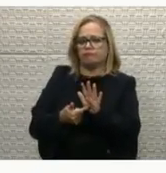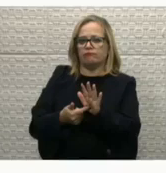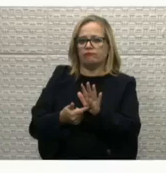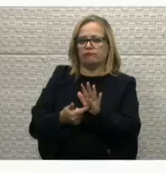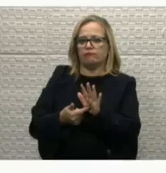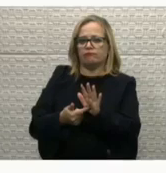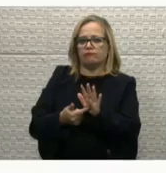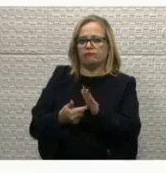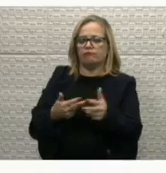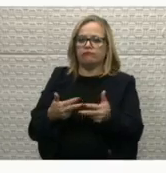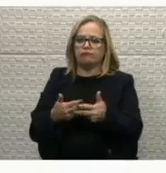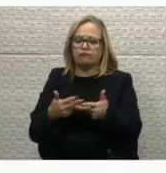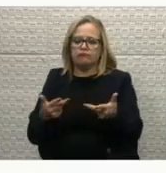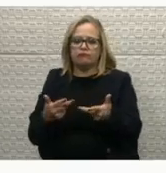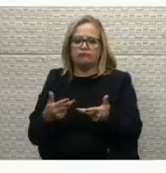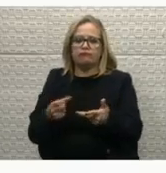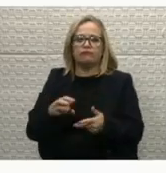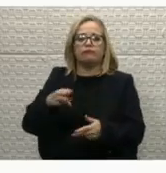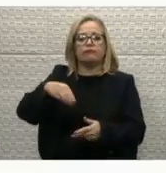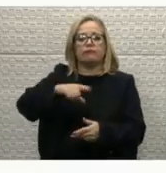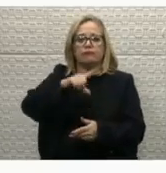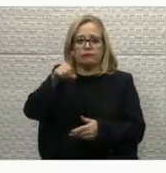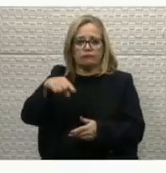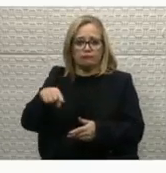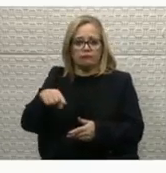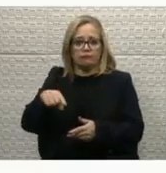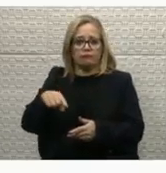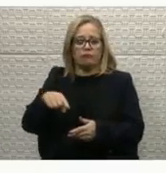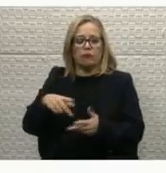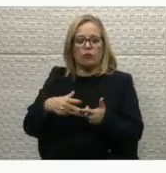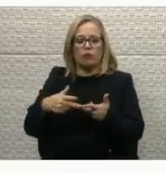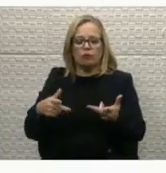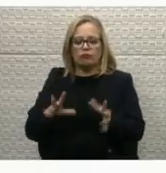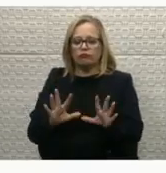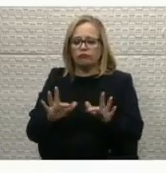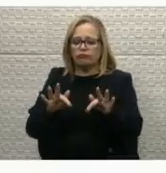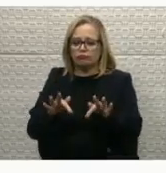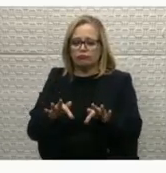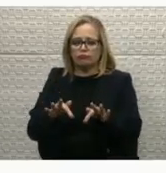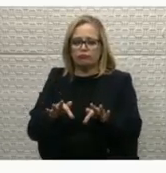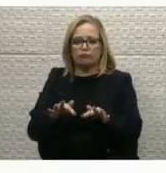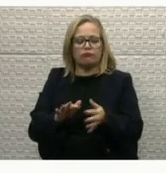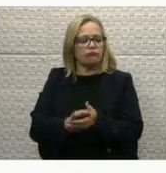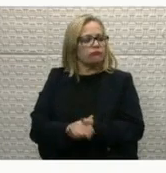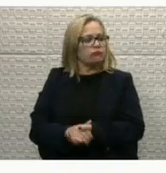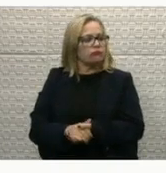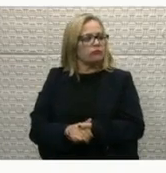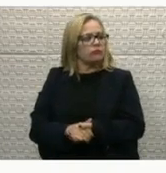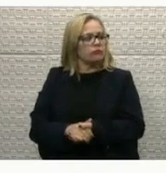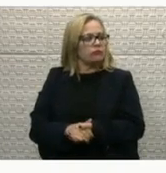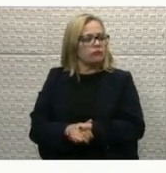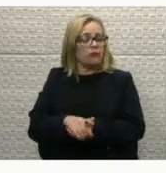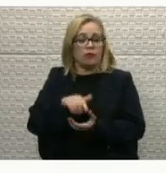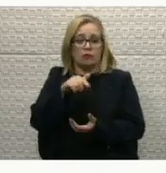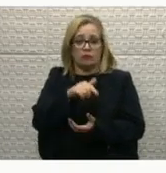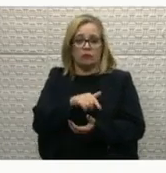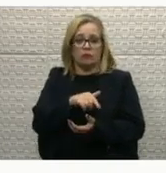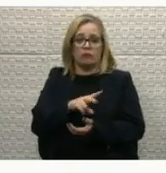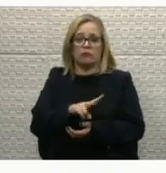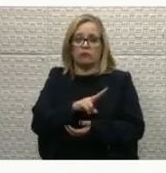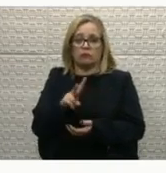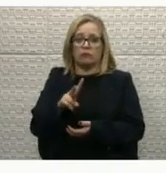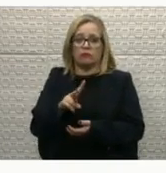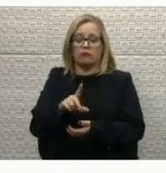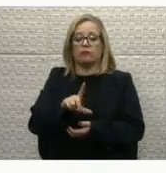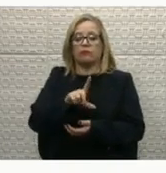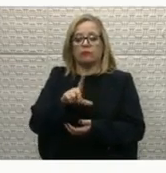sendo uma matriz também, ou no caso o produto final ser um vetor coluna. Esse produto de V por